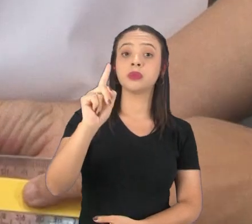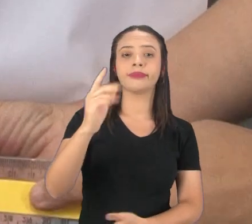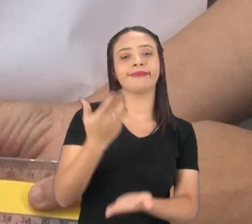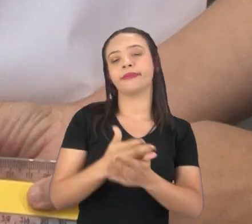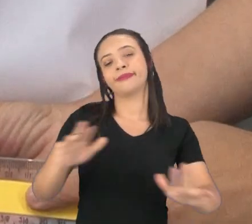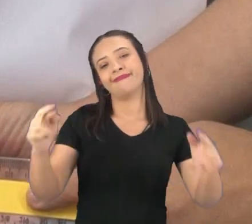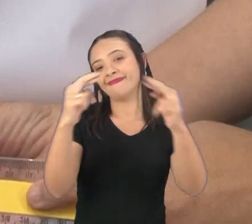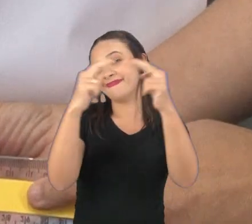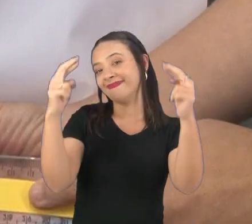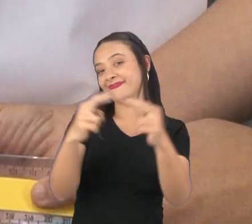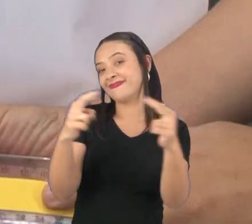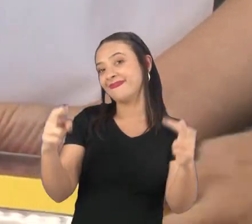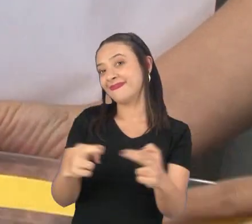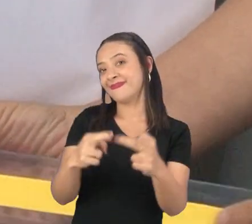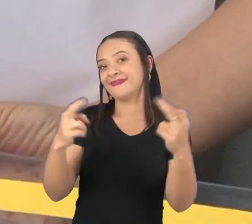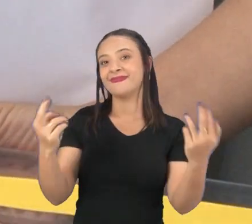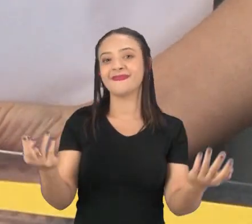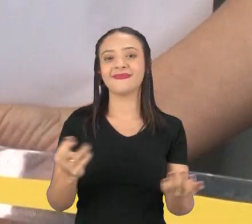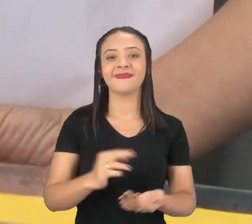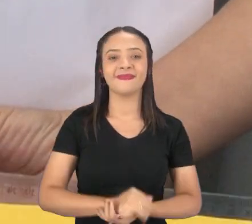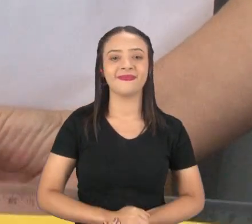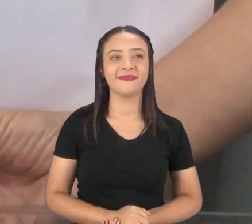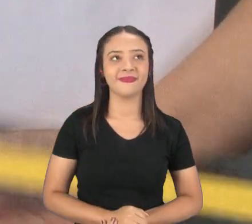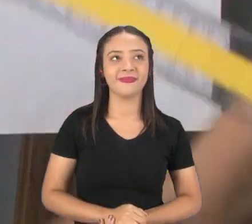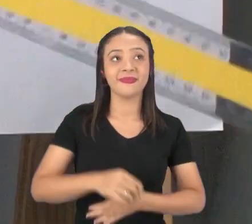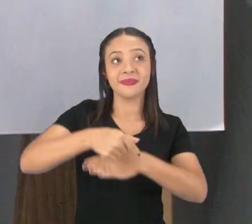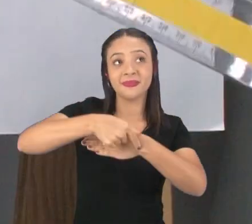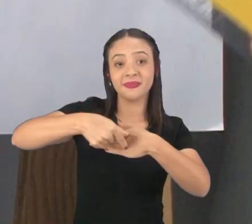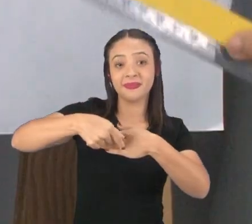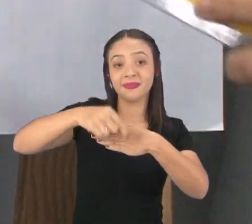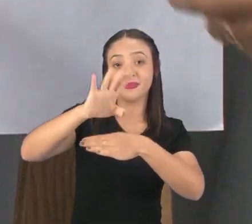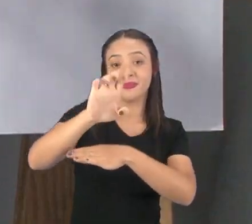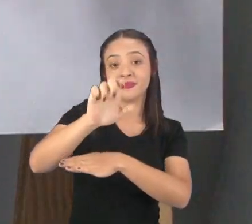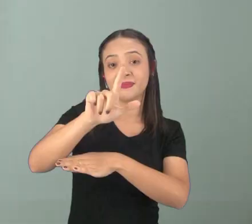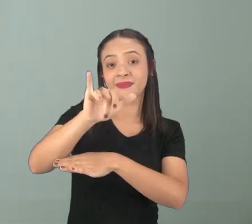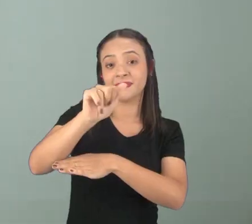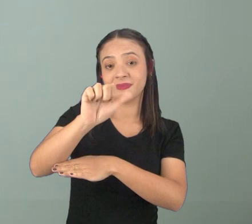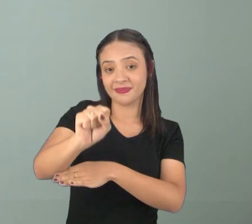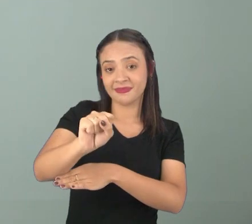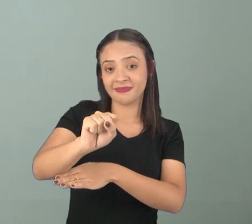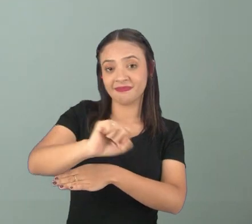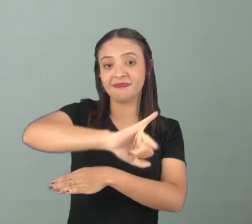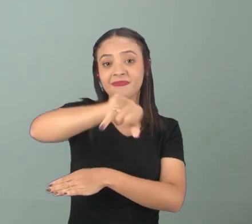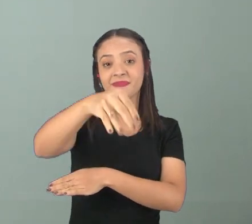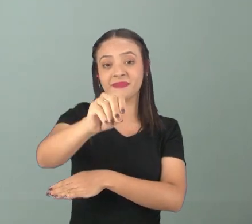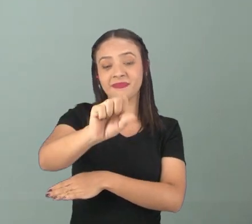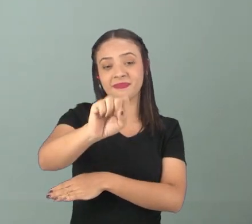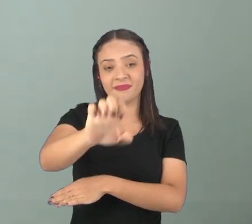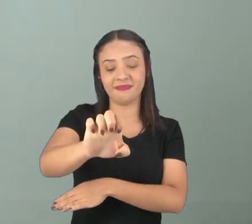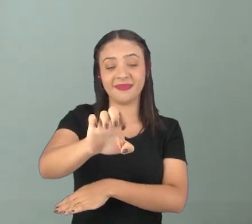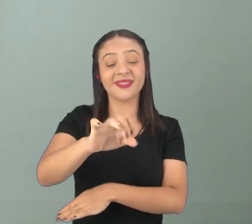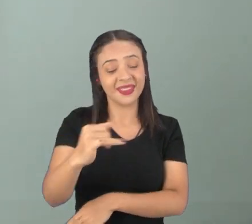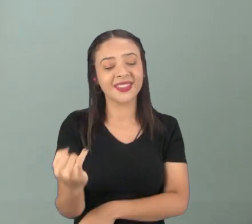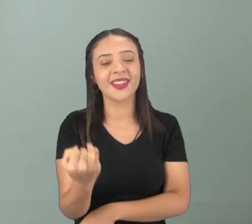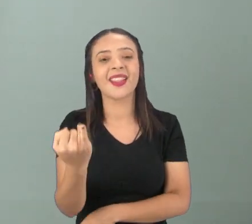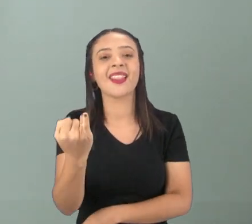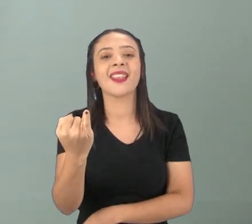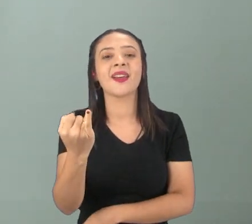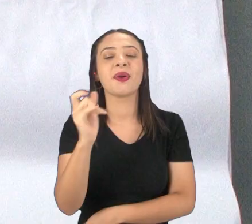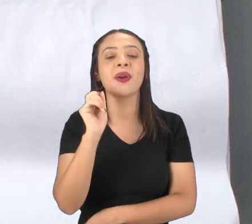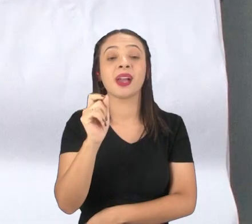acabou a rima. Tá? Elias José. É interessante esse poema, se nós observarmos, ele